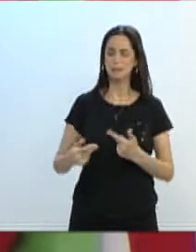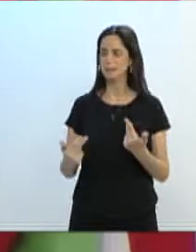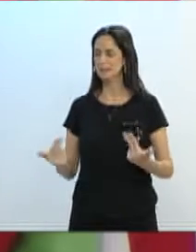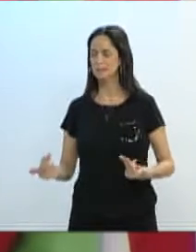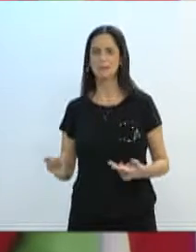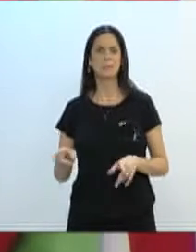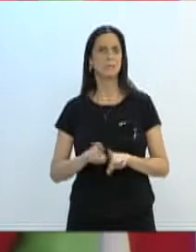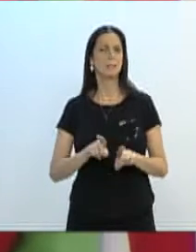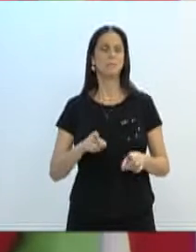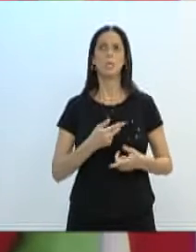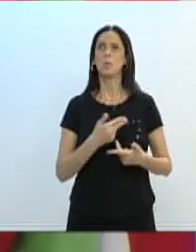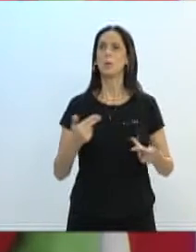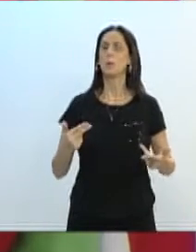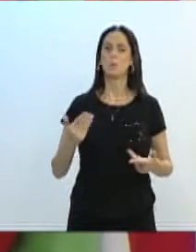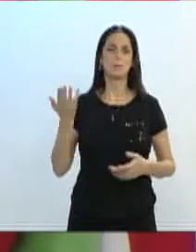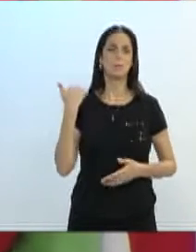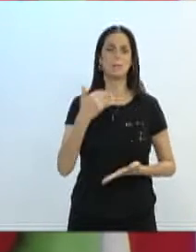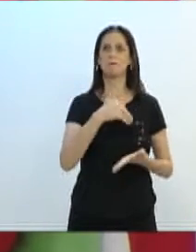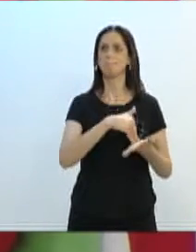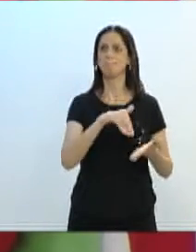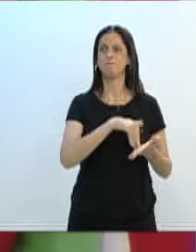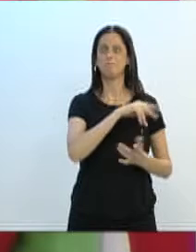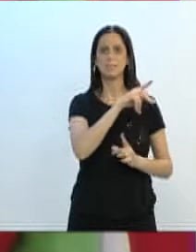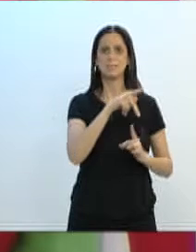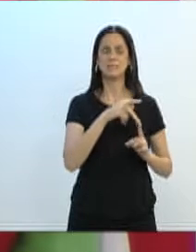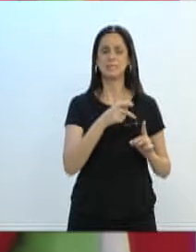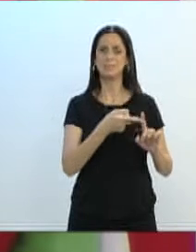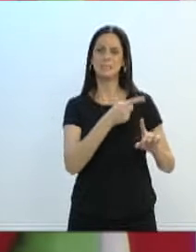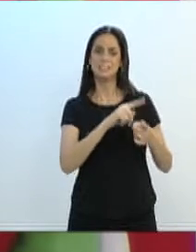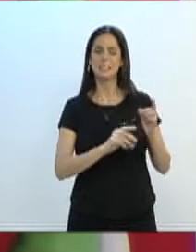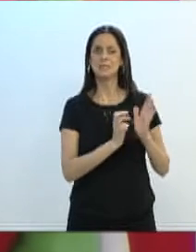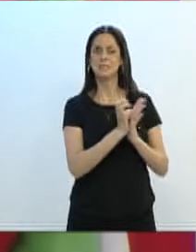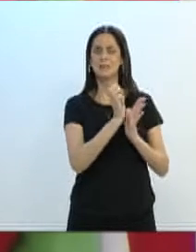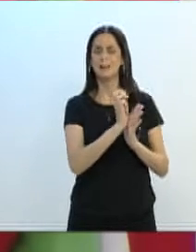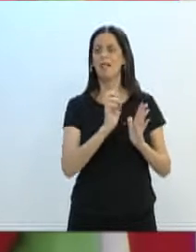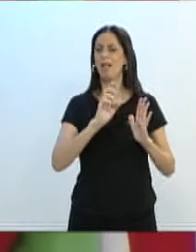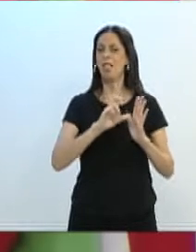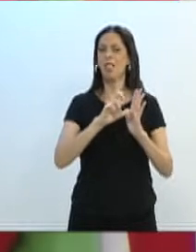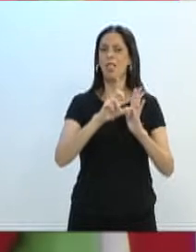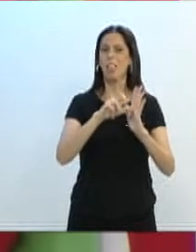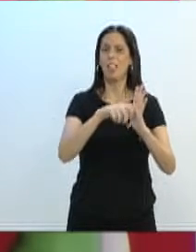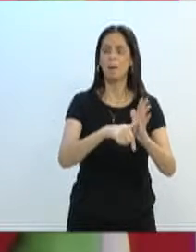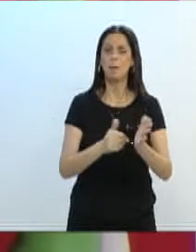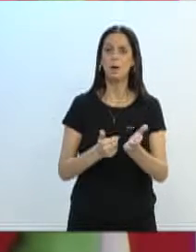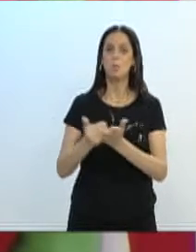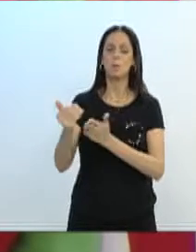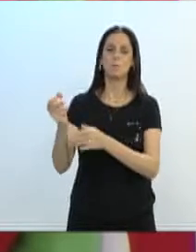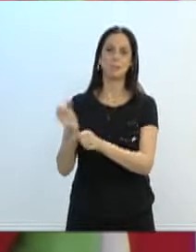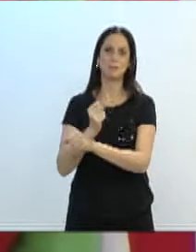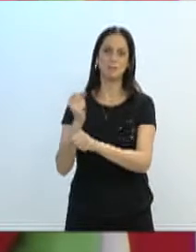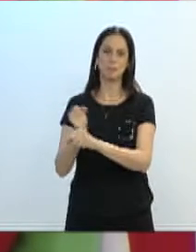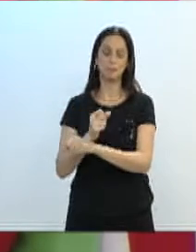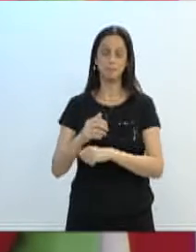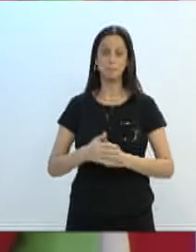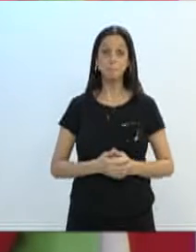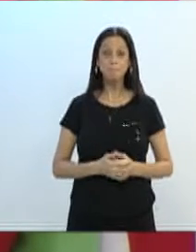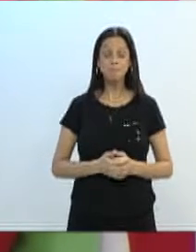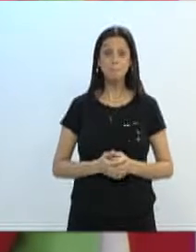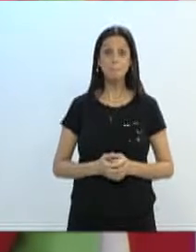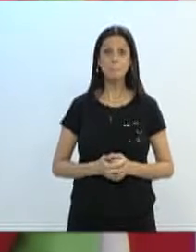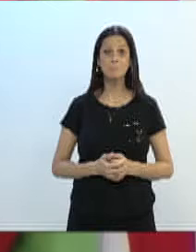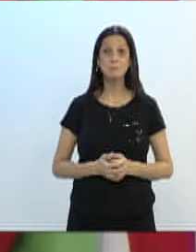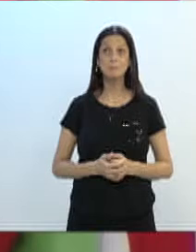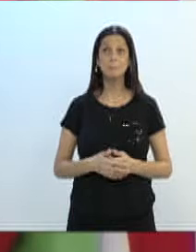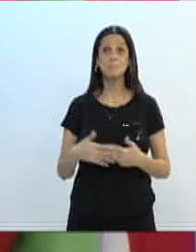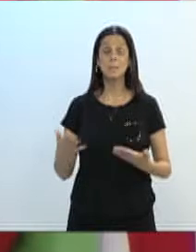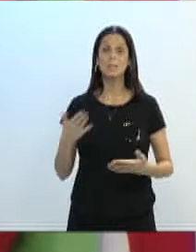de Planejamento, eu estou meio tento desse assunto lá, acabou atrasando o procedimento para início das obras e eles, então, pediram essa